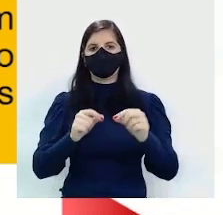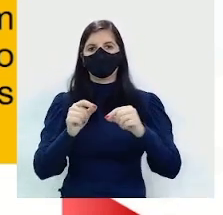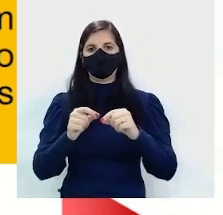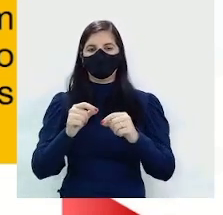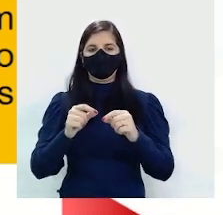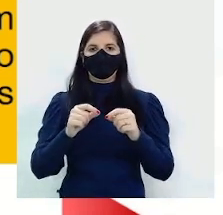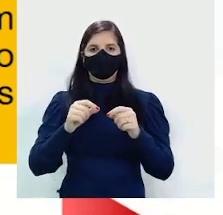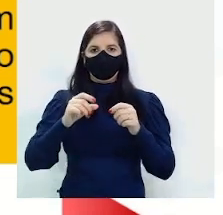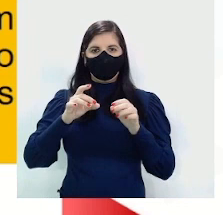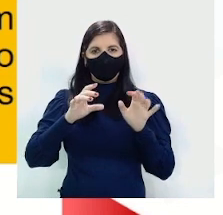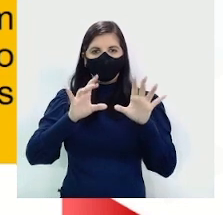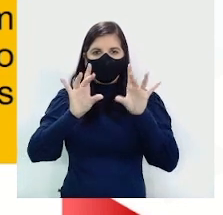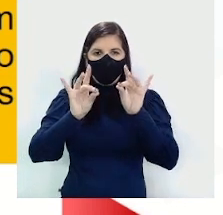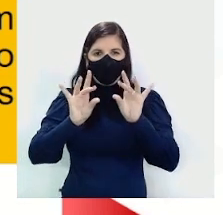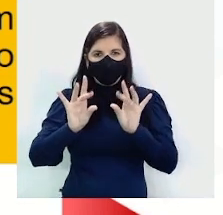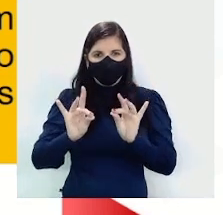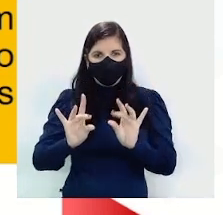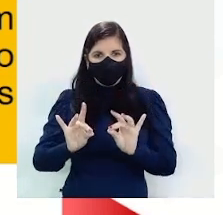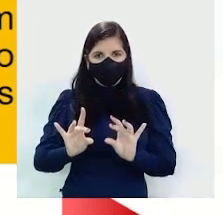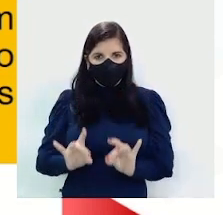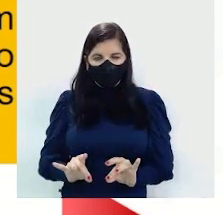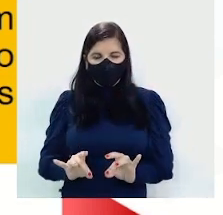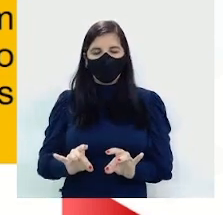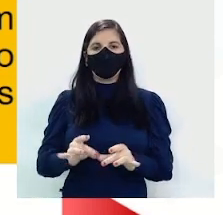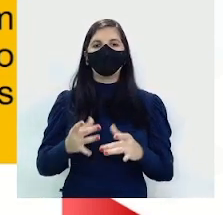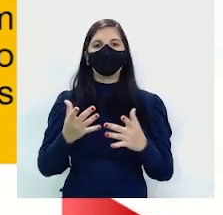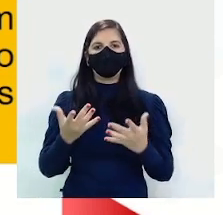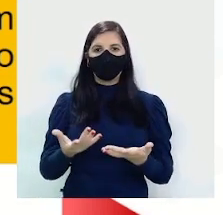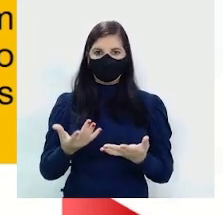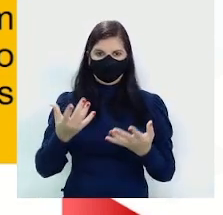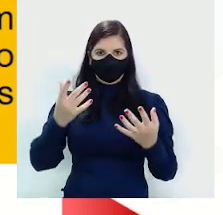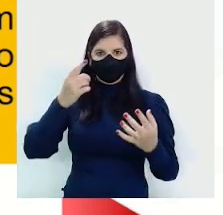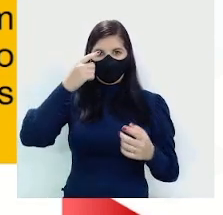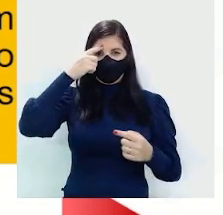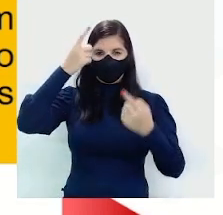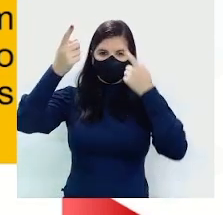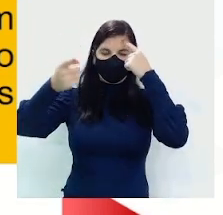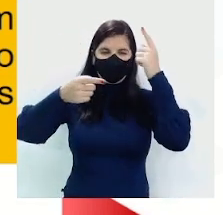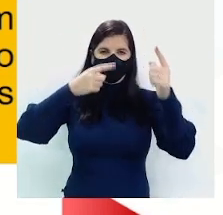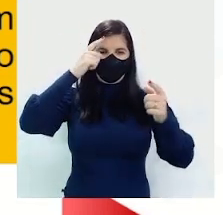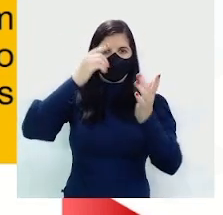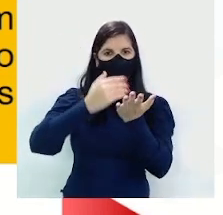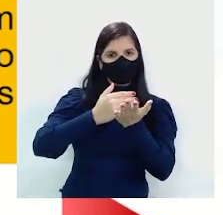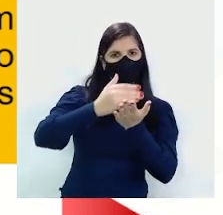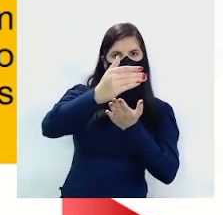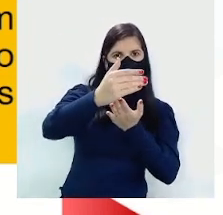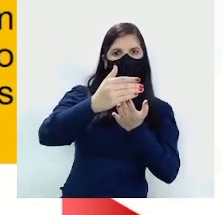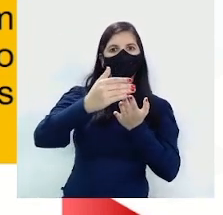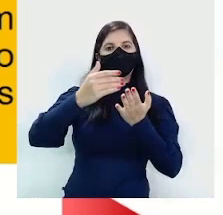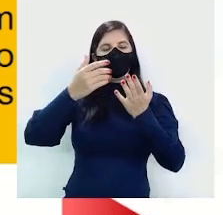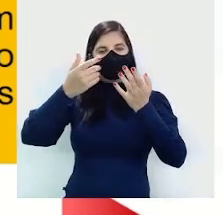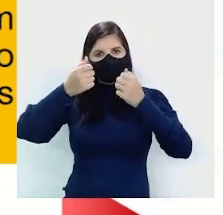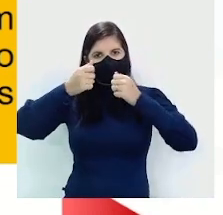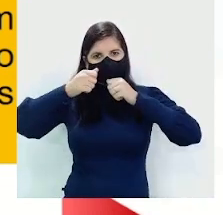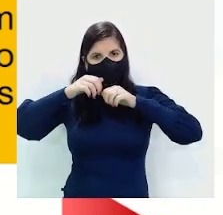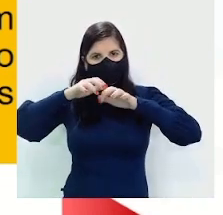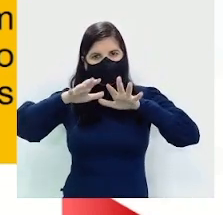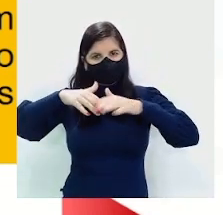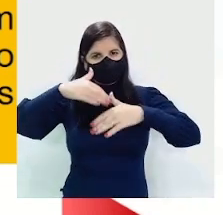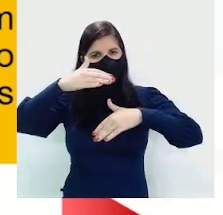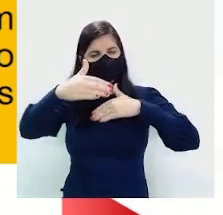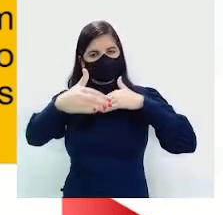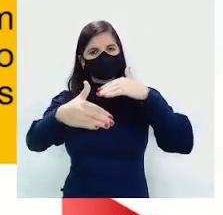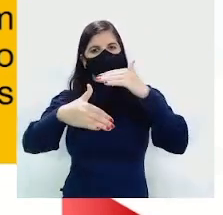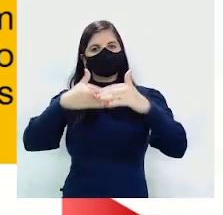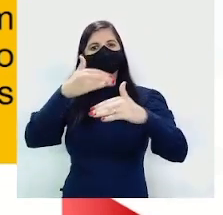um destrinchamento, né? Como se fosse você pegar as ideias da introdução e você ampliá-las, você